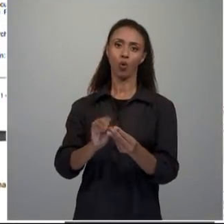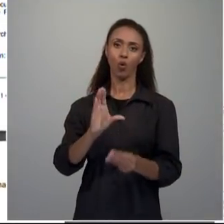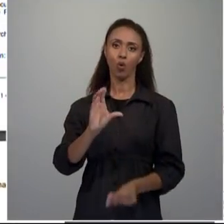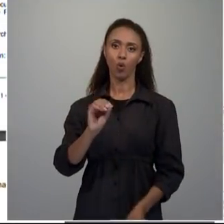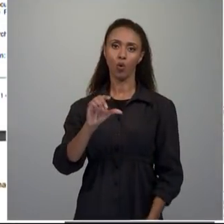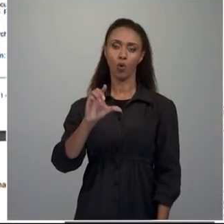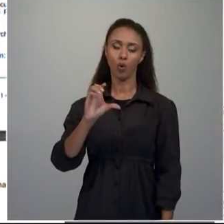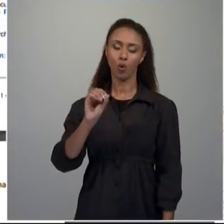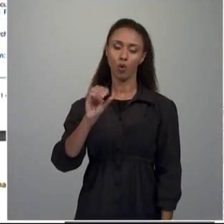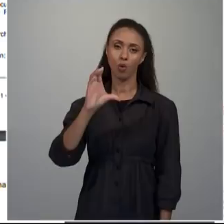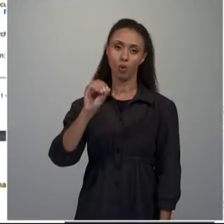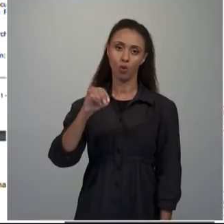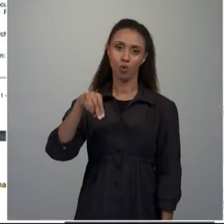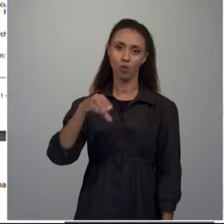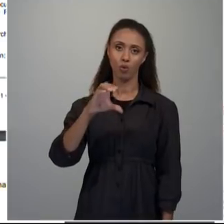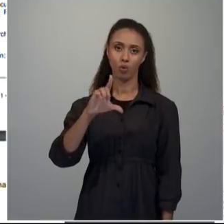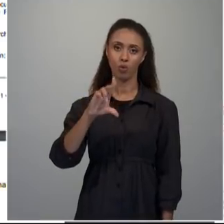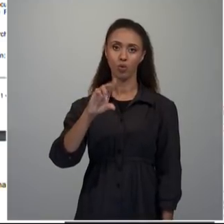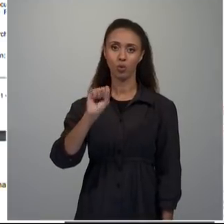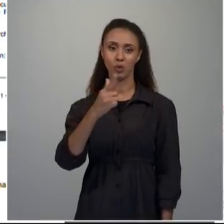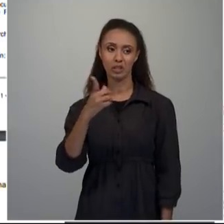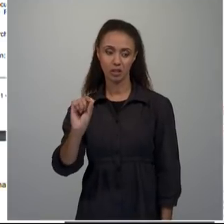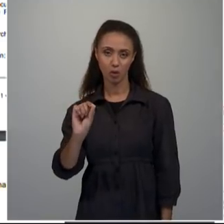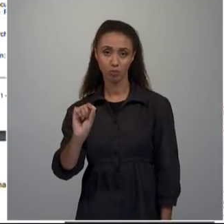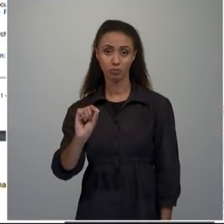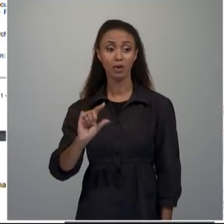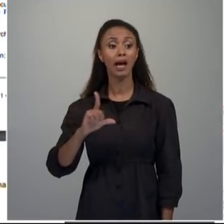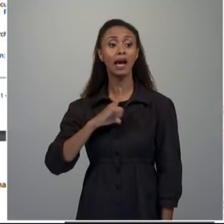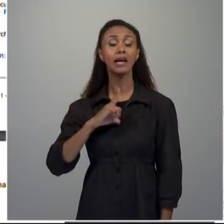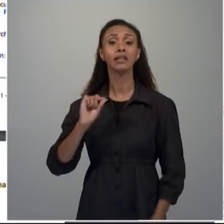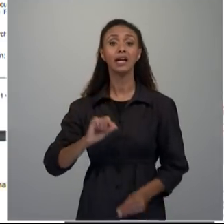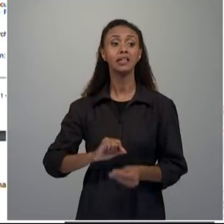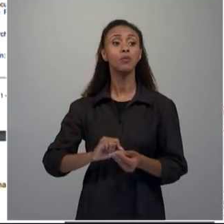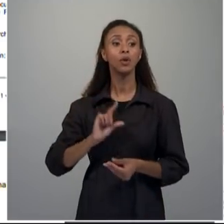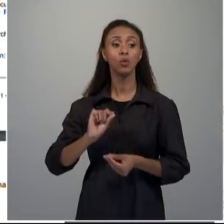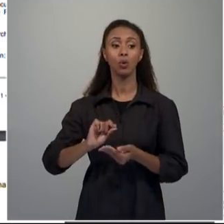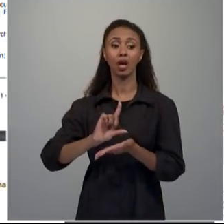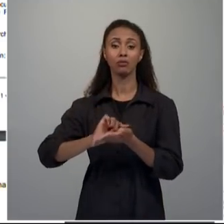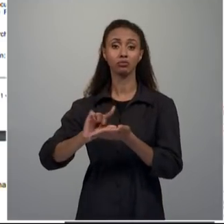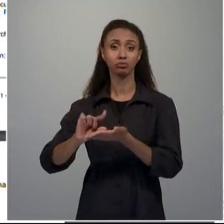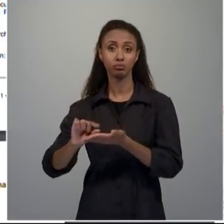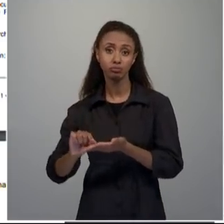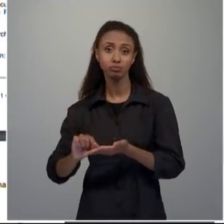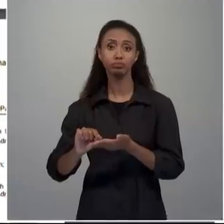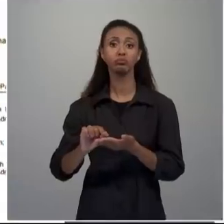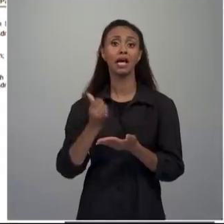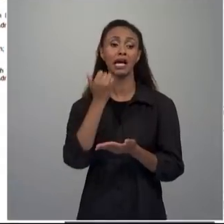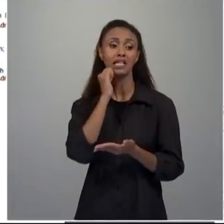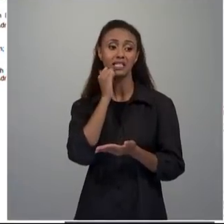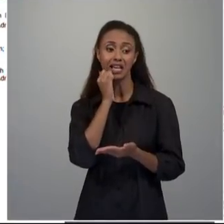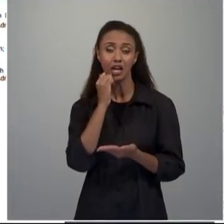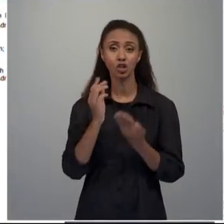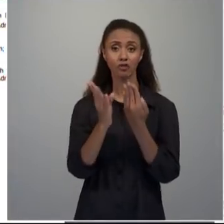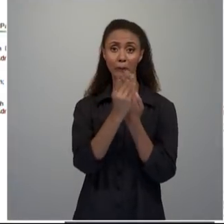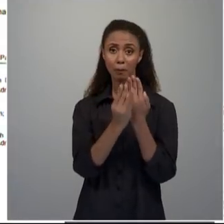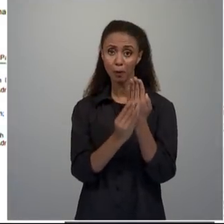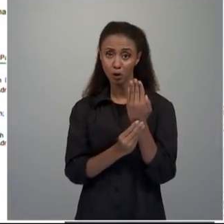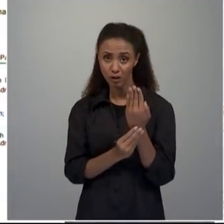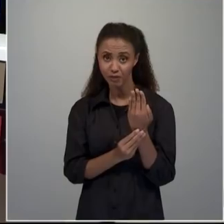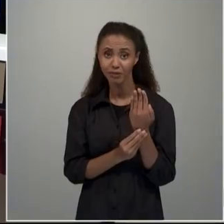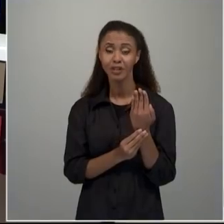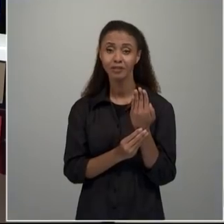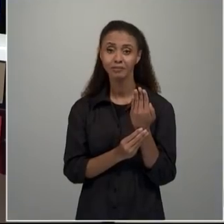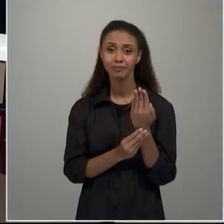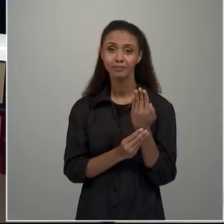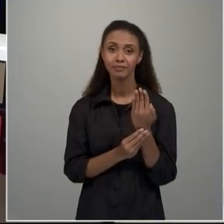ea gente tem aqui o que adverte antes que a nossa bibliografia tudo bem tá então é por aqui que a gente vai transitar